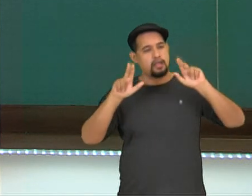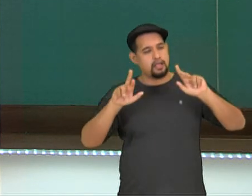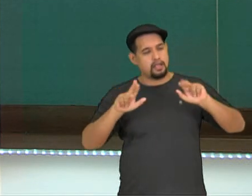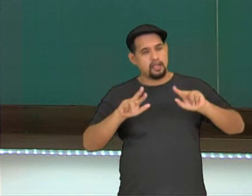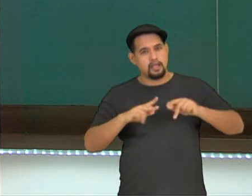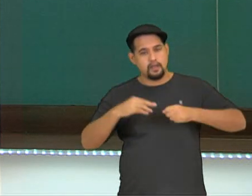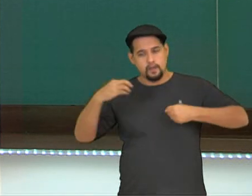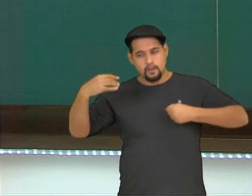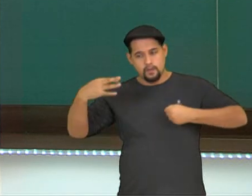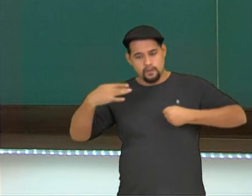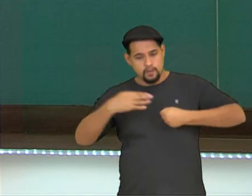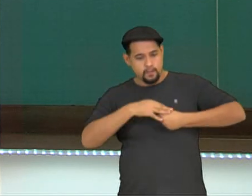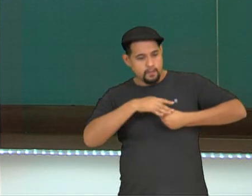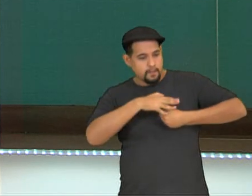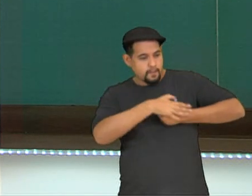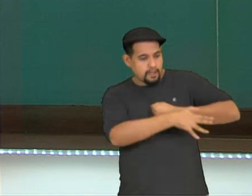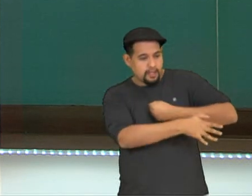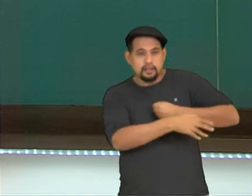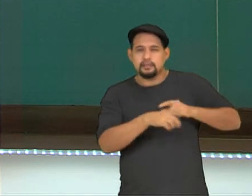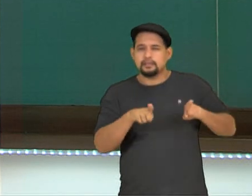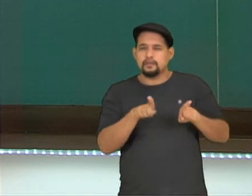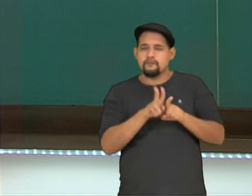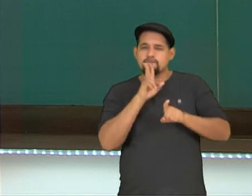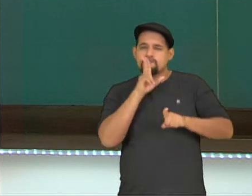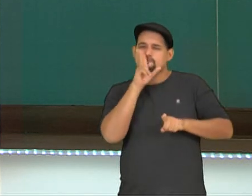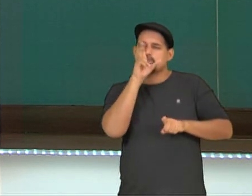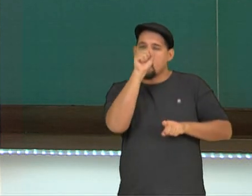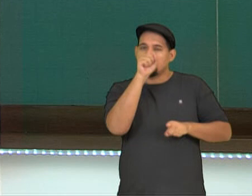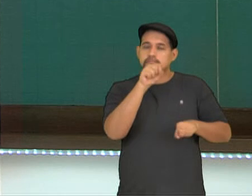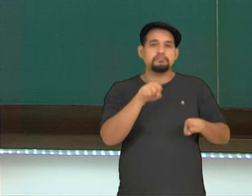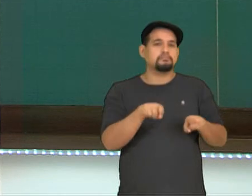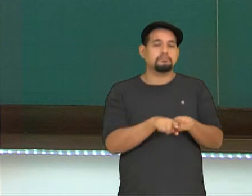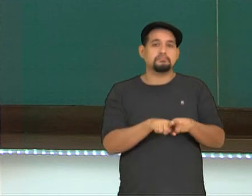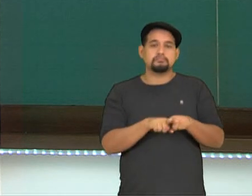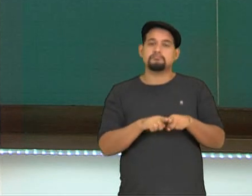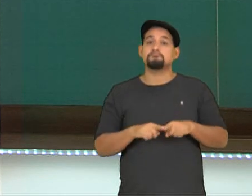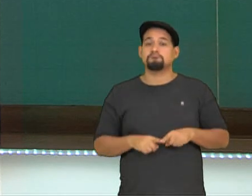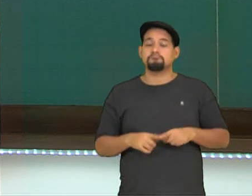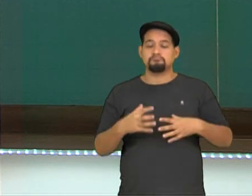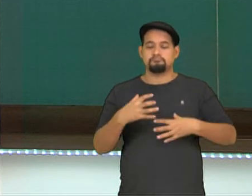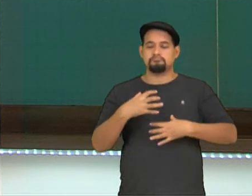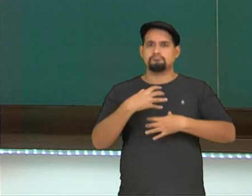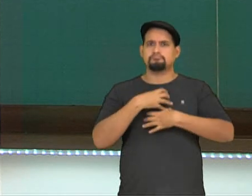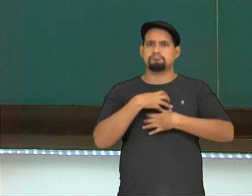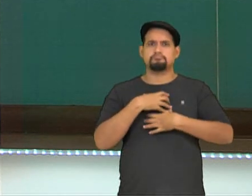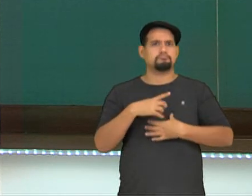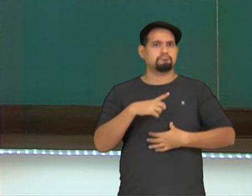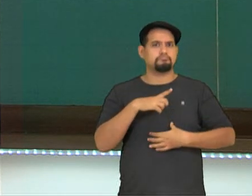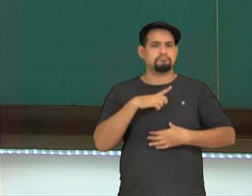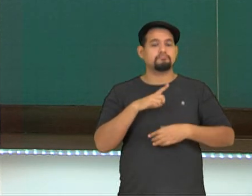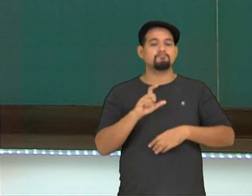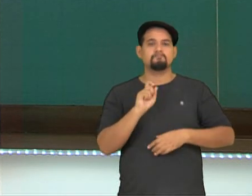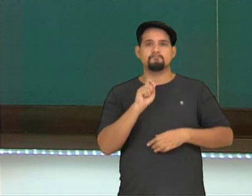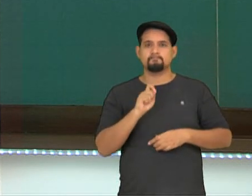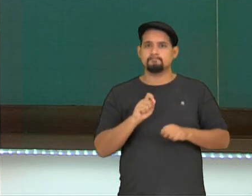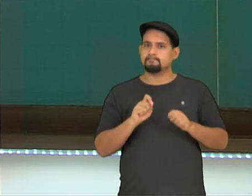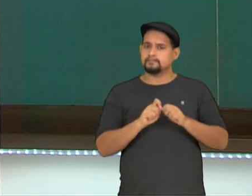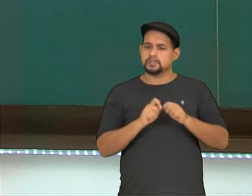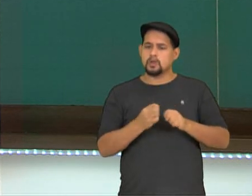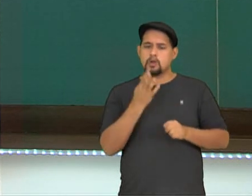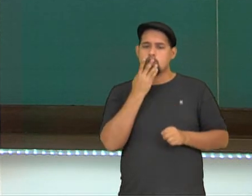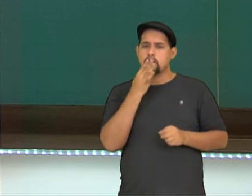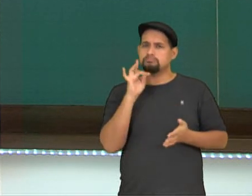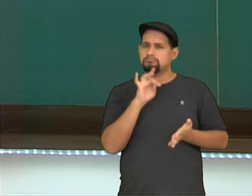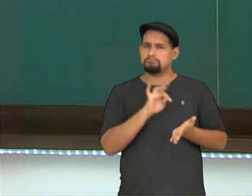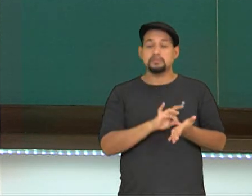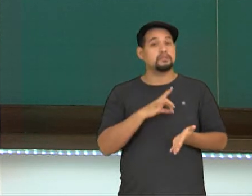elemento químico desse objeto, ele realça muito mais um desses espectros. Então, dessa forma, esse objeto ele vai tornar uma cor característica, ele vai